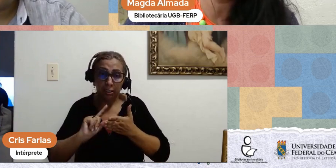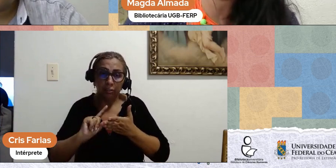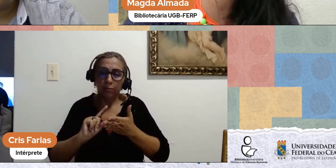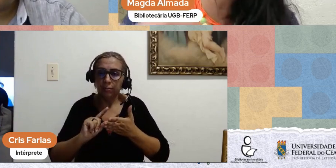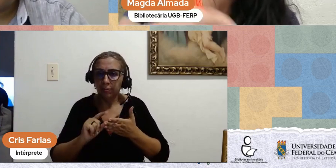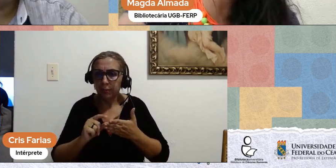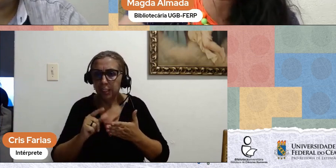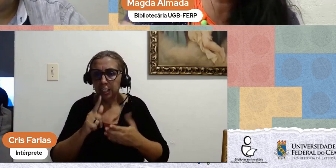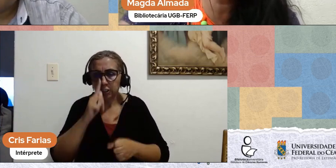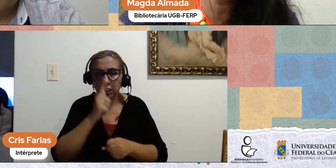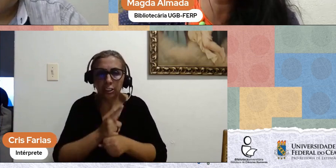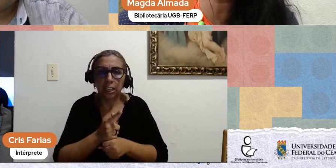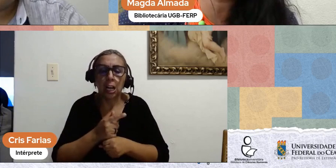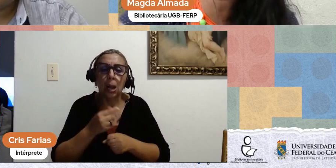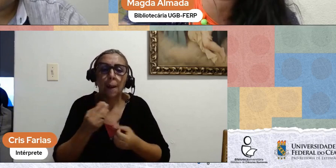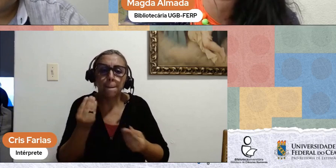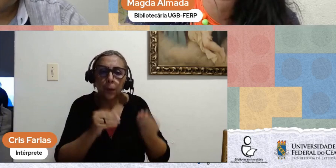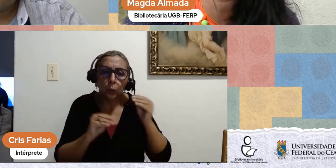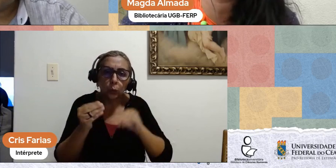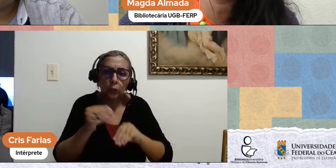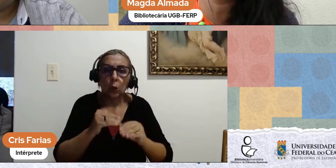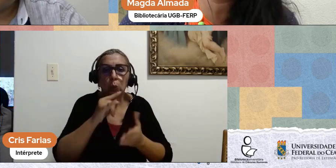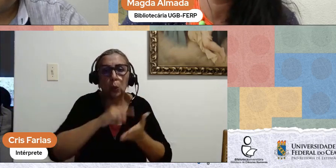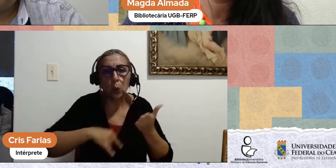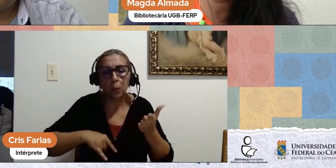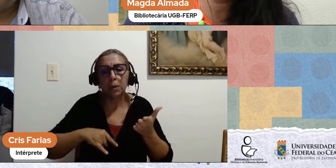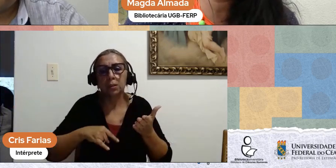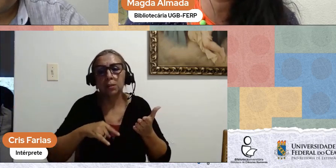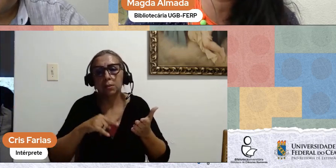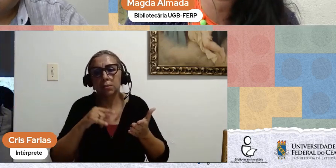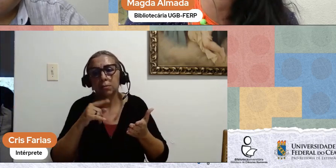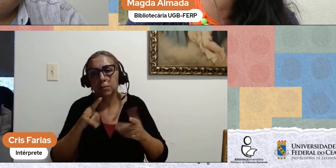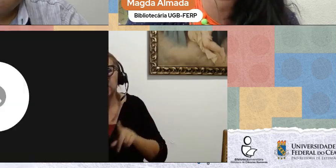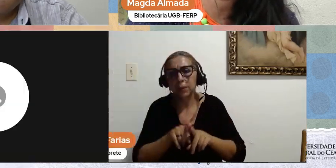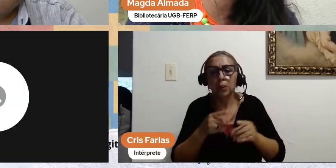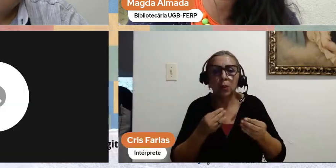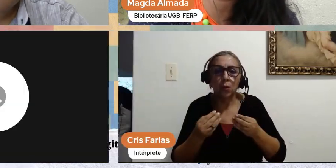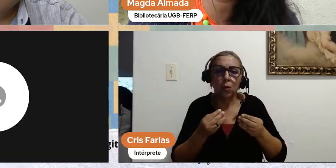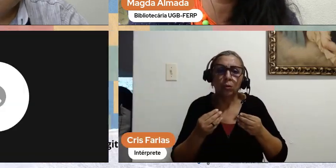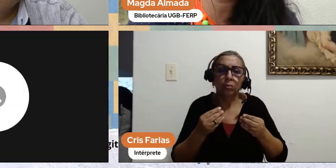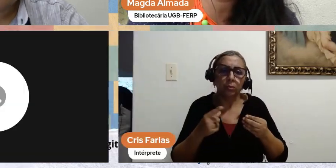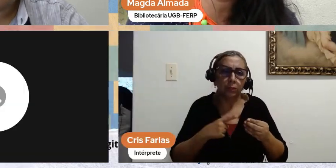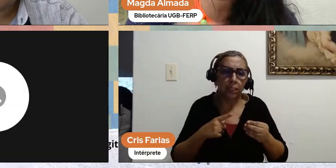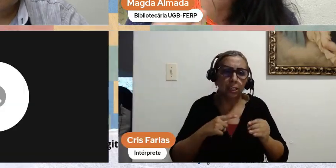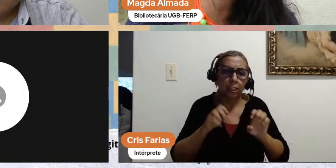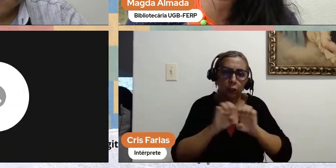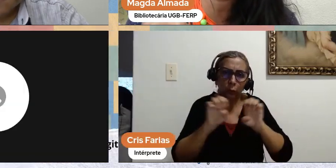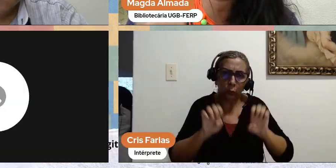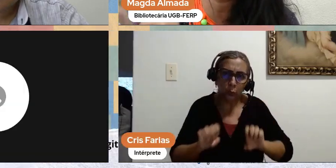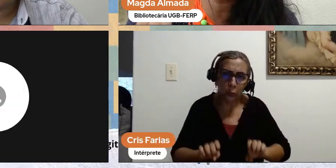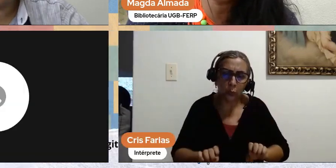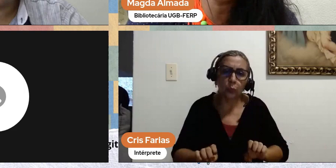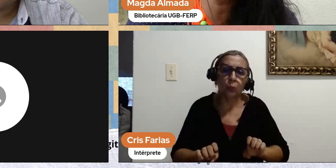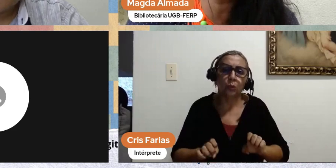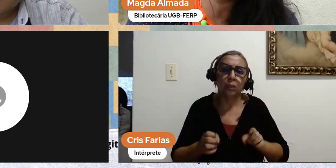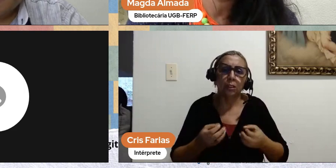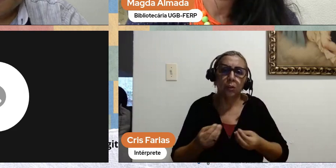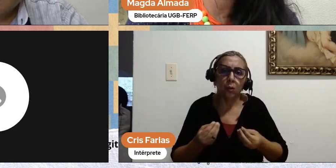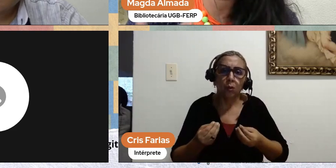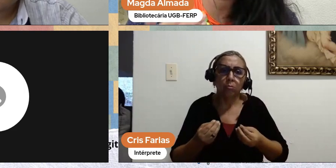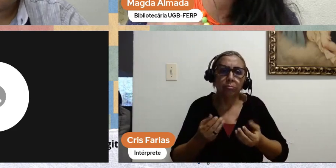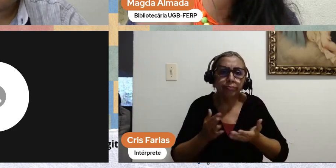gestão, a sua produção documental, a sua produção bibliográfica, como que ela está estruturada, como que esse